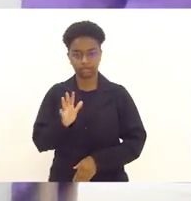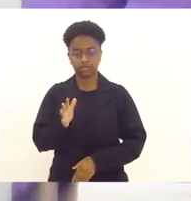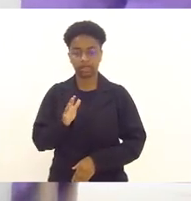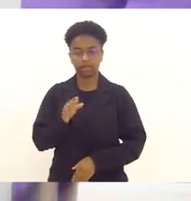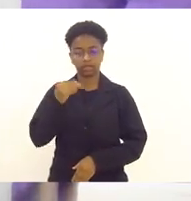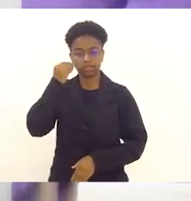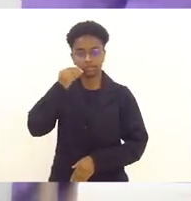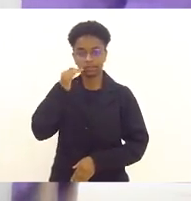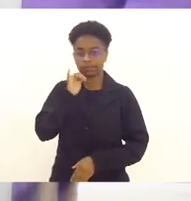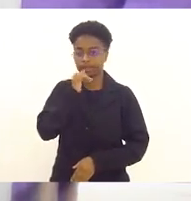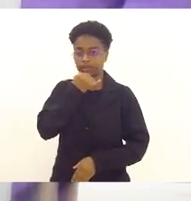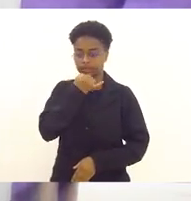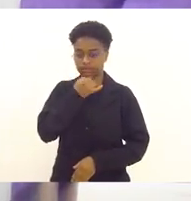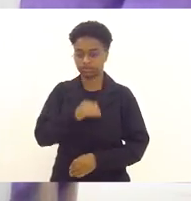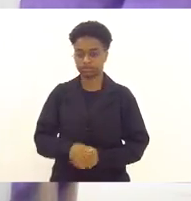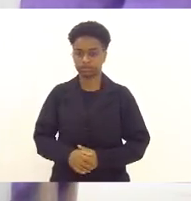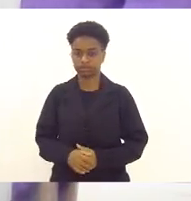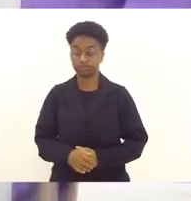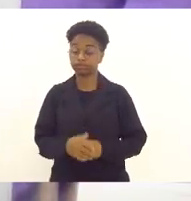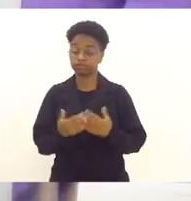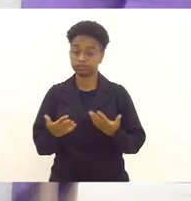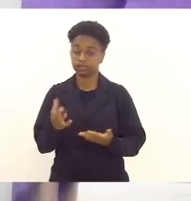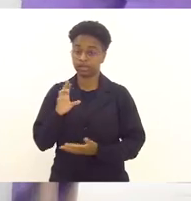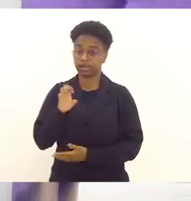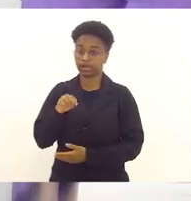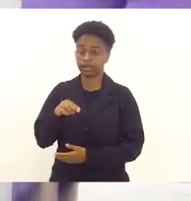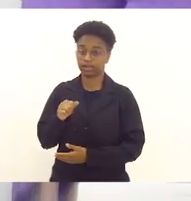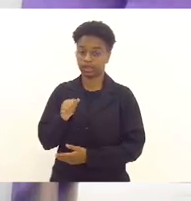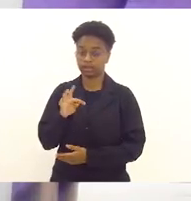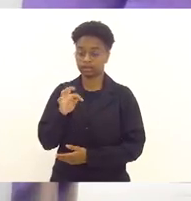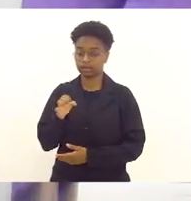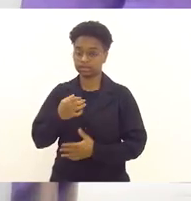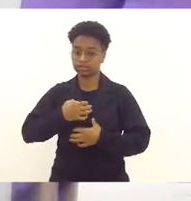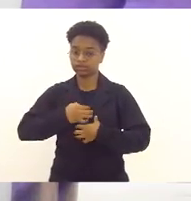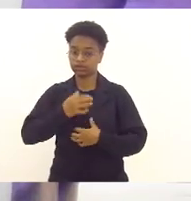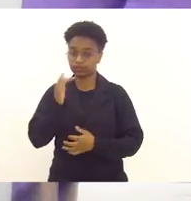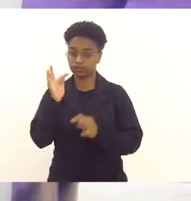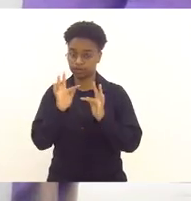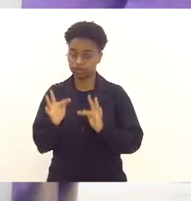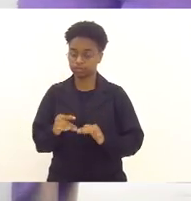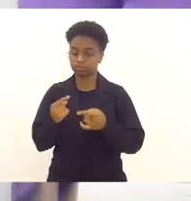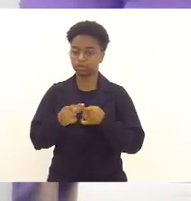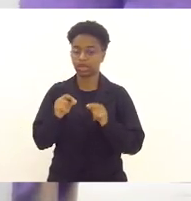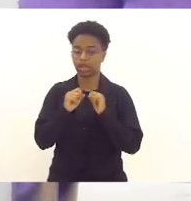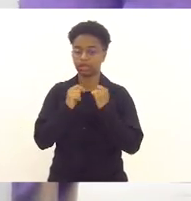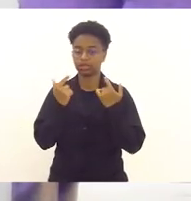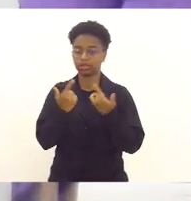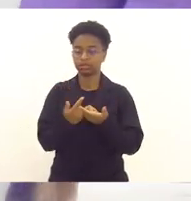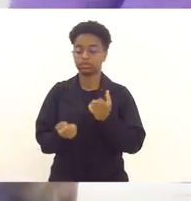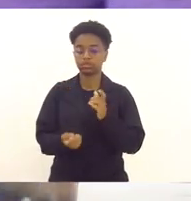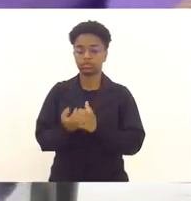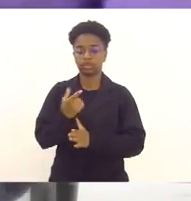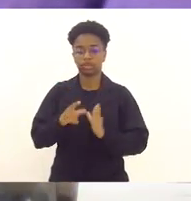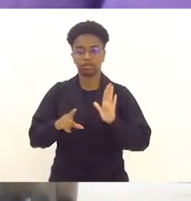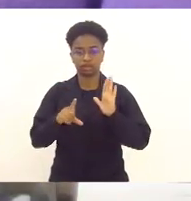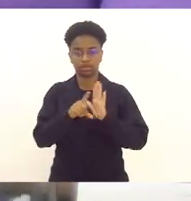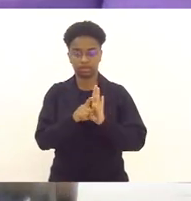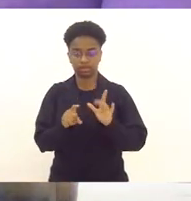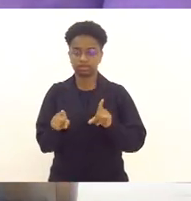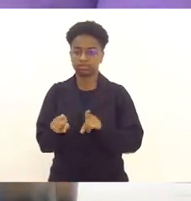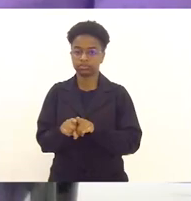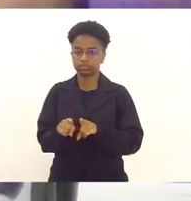experiência e Renata fico feliz que a que a assembleia esteja criando a lei né hoje